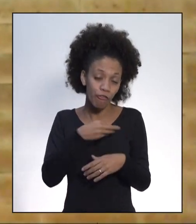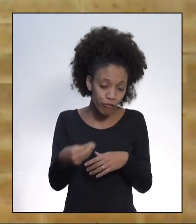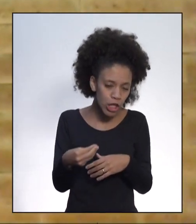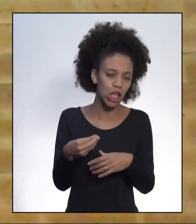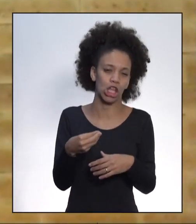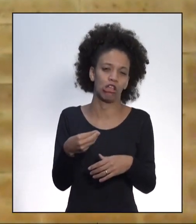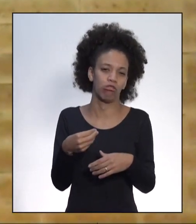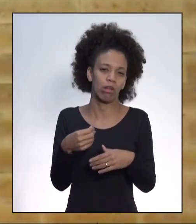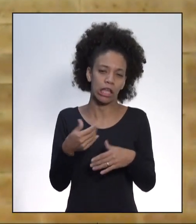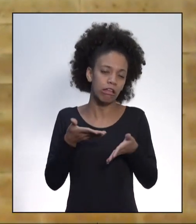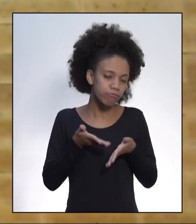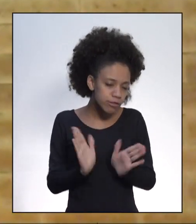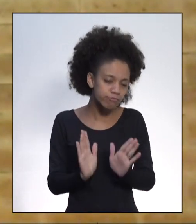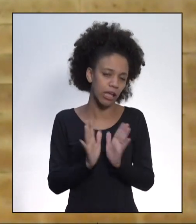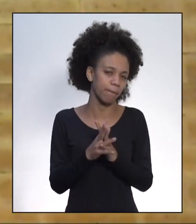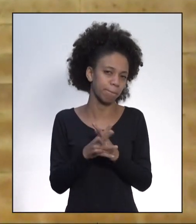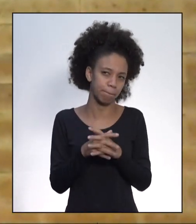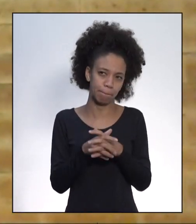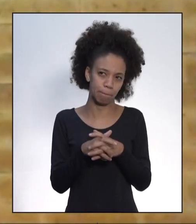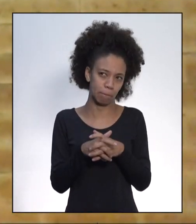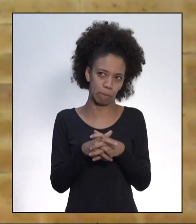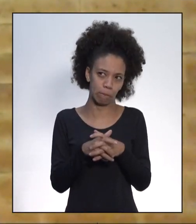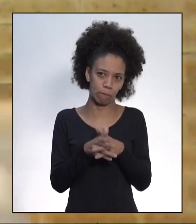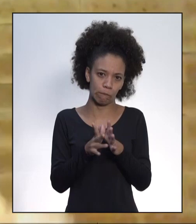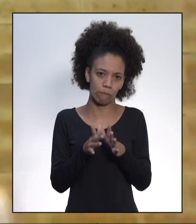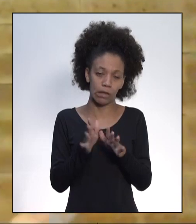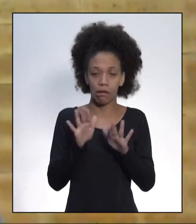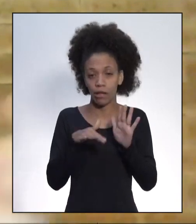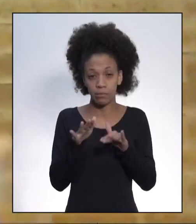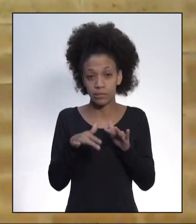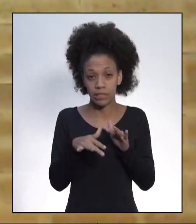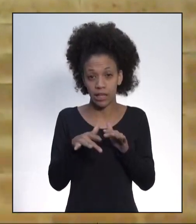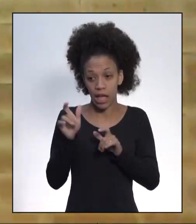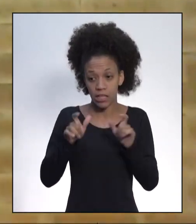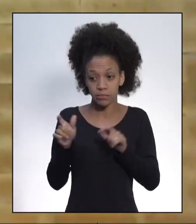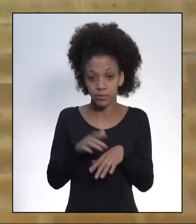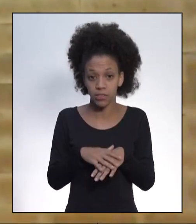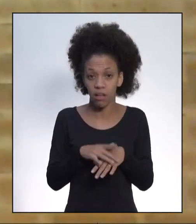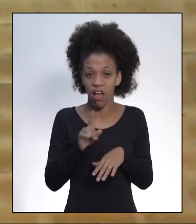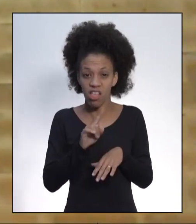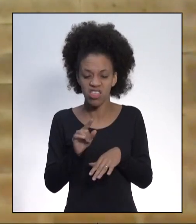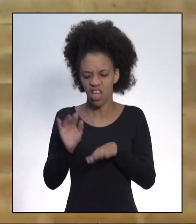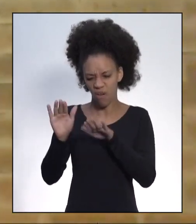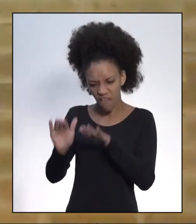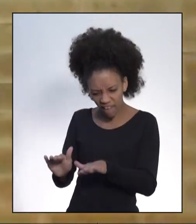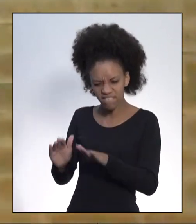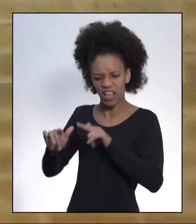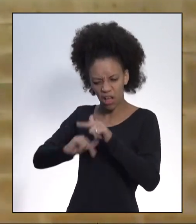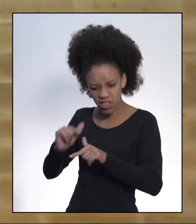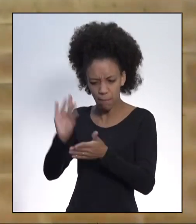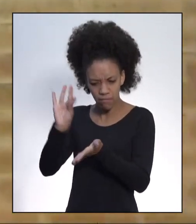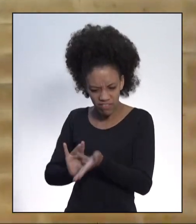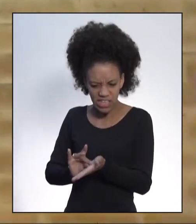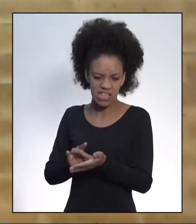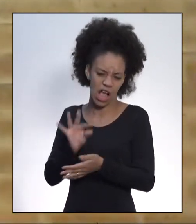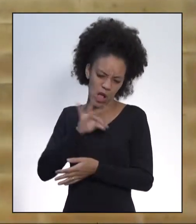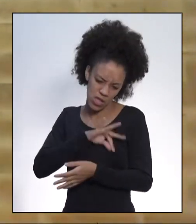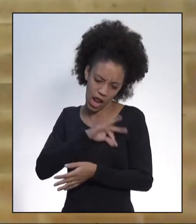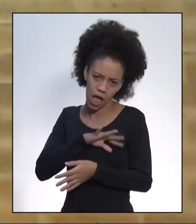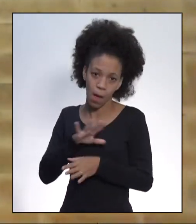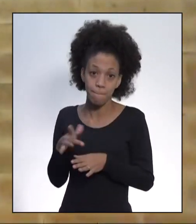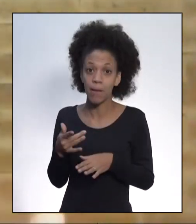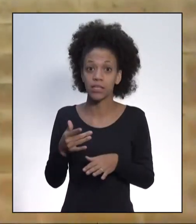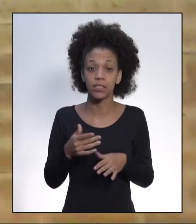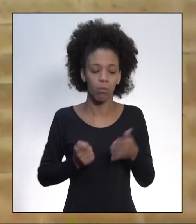que iria nascer, muita gente talvez na época me recomendava, não, fica no emprego fixo, você tem um salário, cara, você vai ter um filho, mas eu